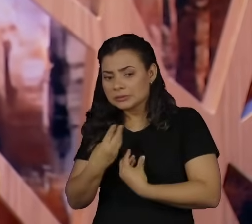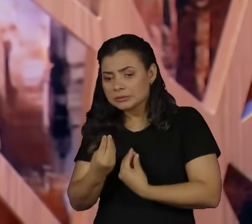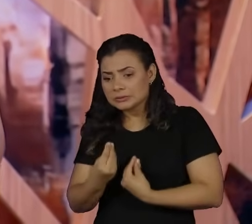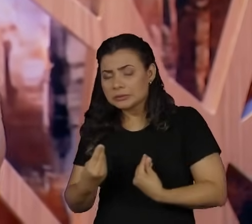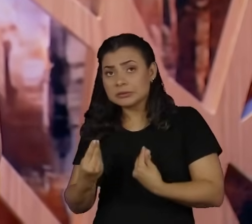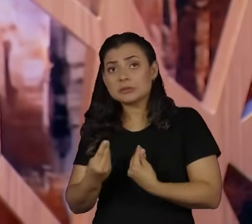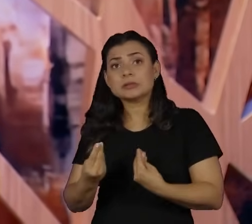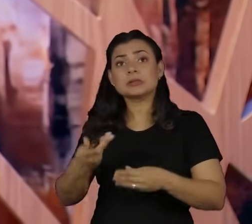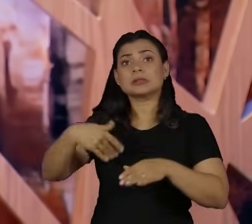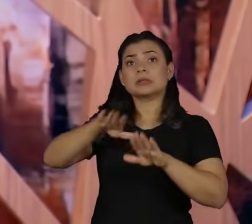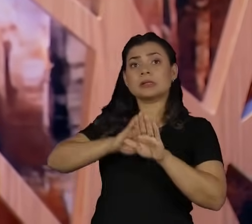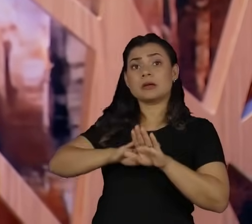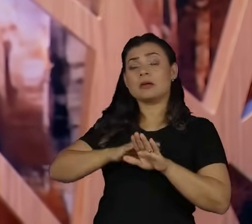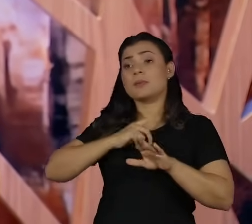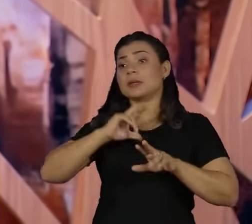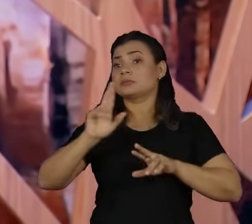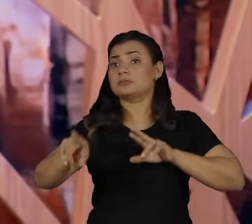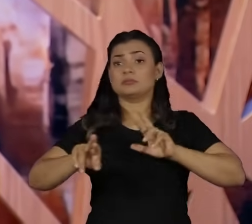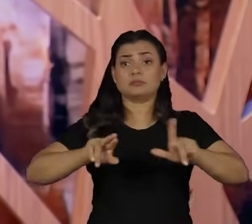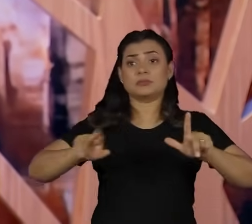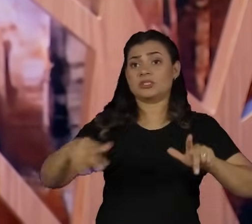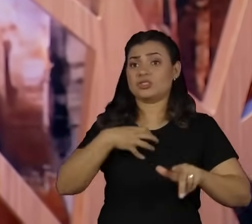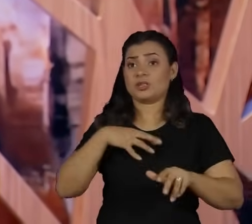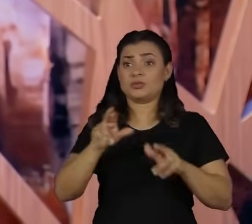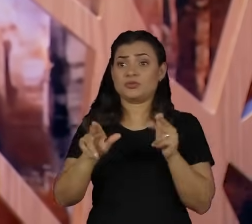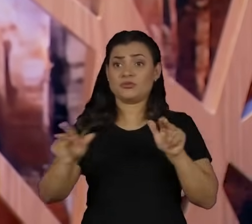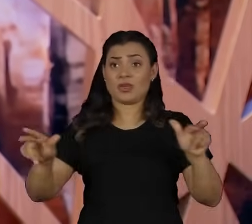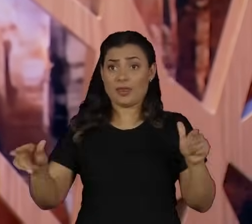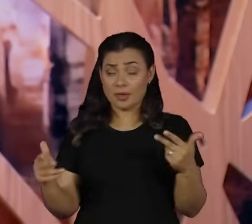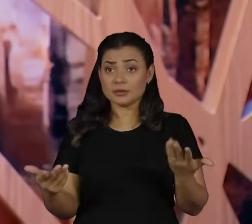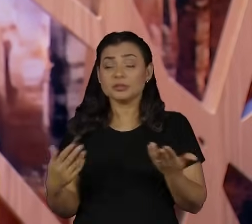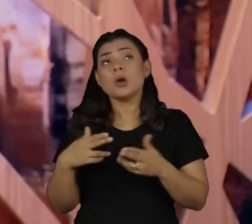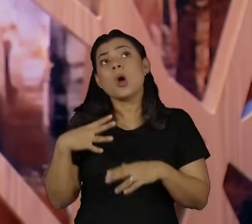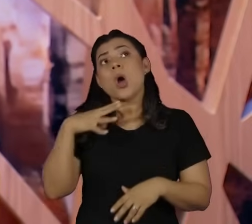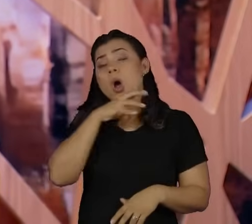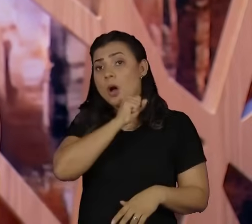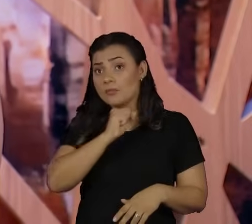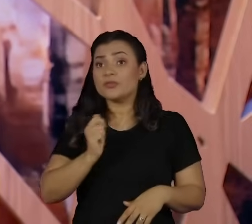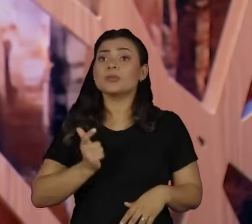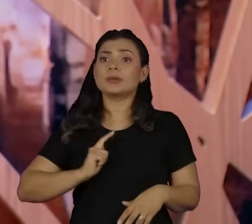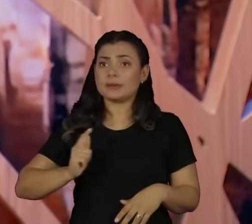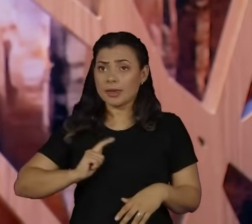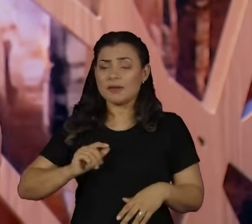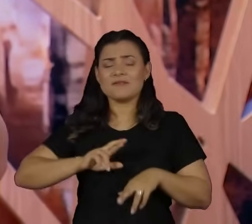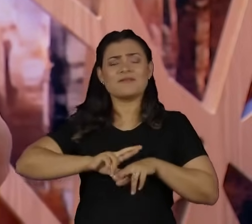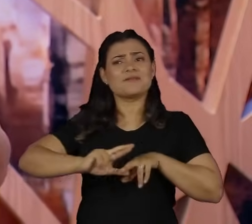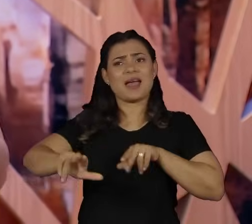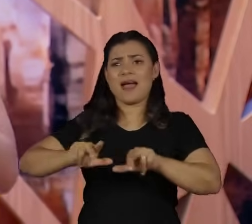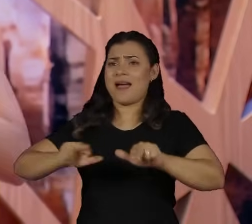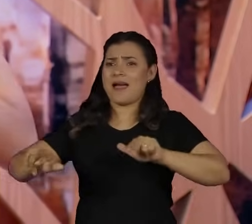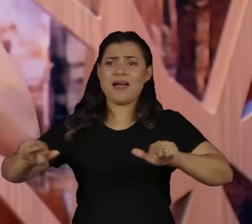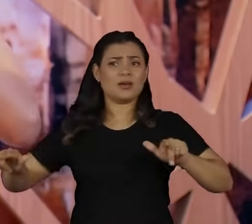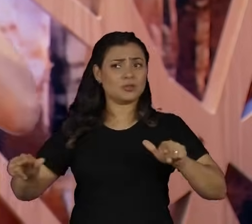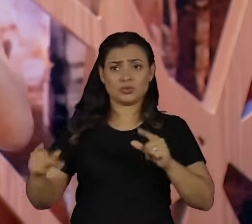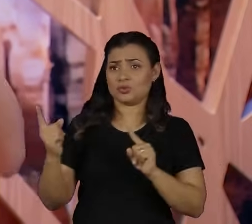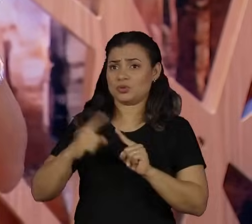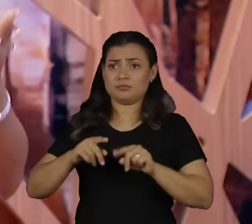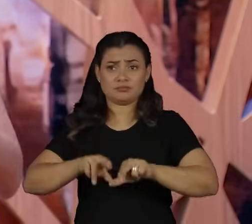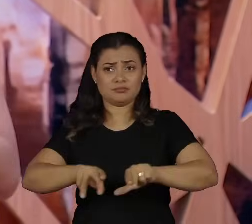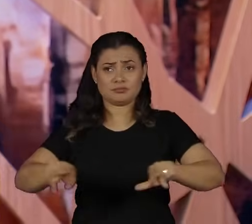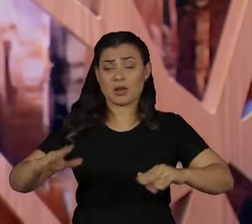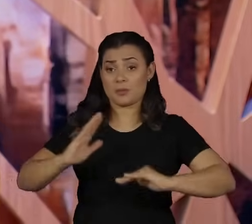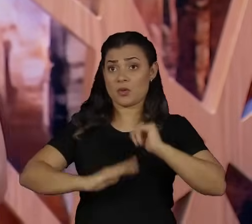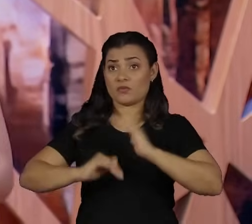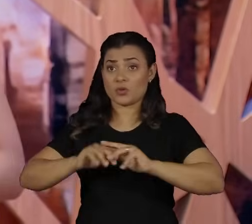subjetivo, que é uma coisa para mim, pode ser diferente para você. Então, claro, a gente vai ter ali inúmeros e milhares e milhões